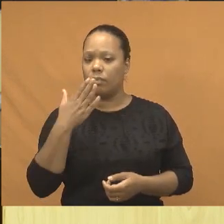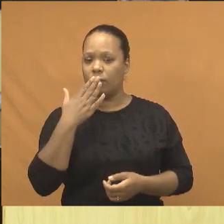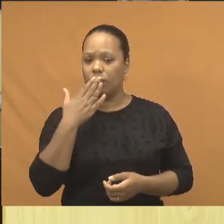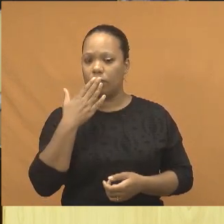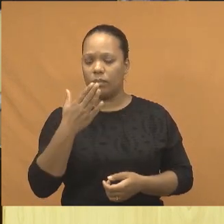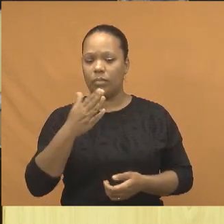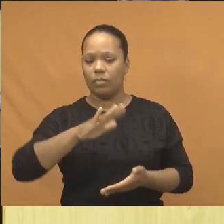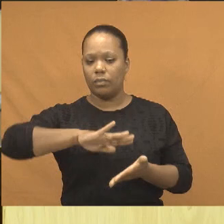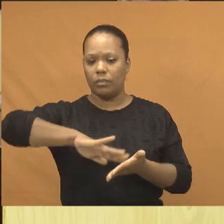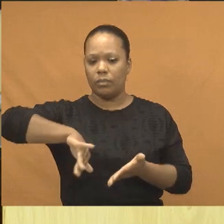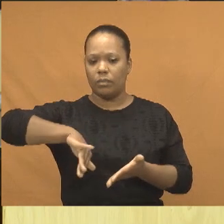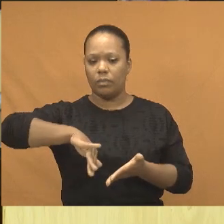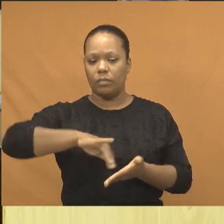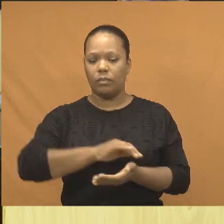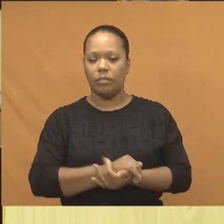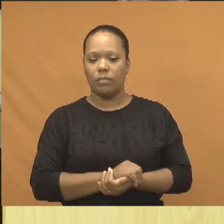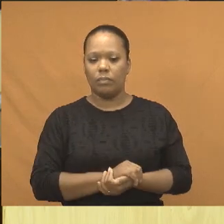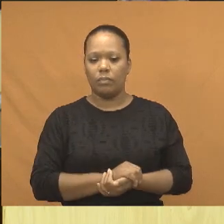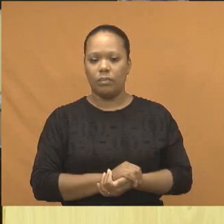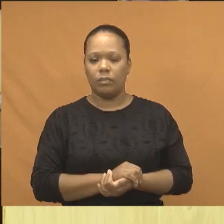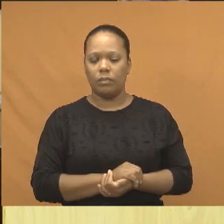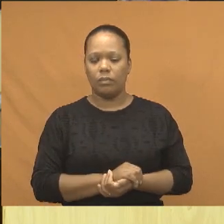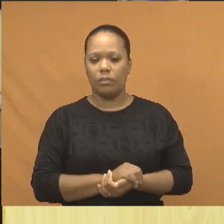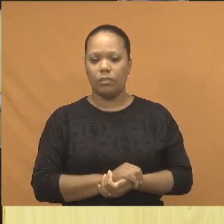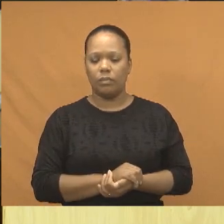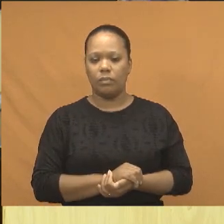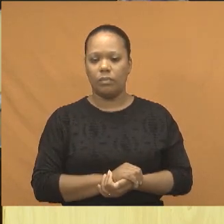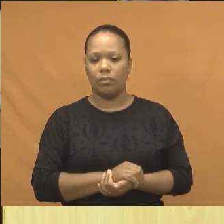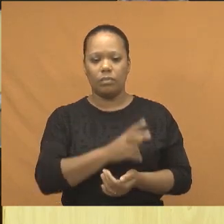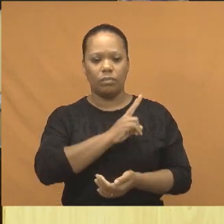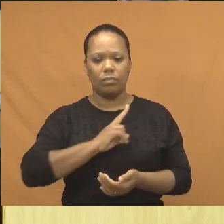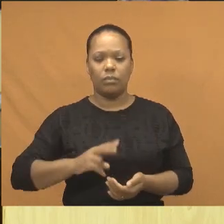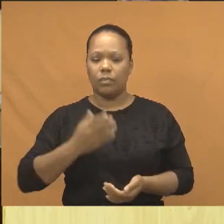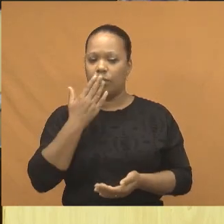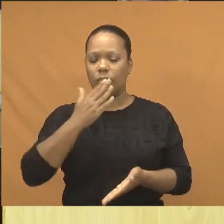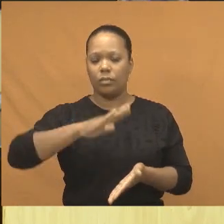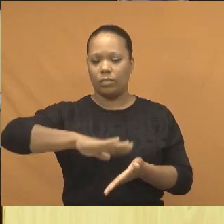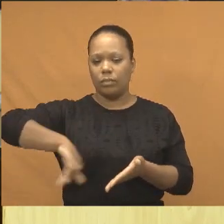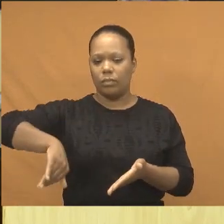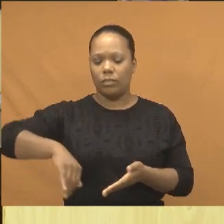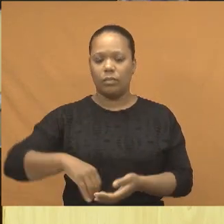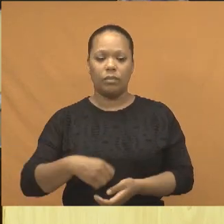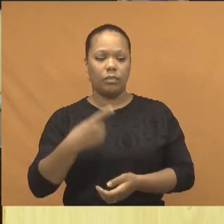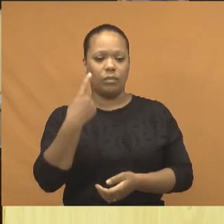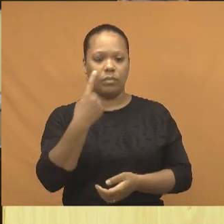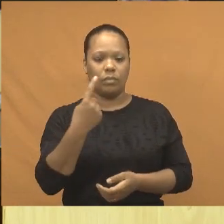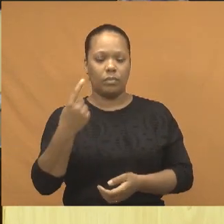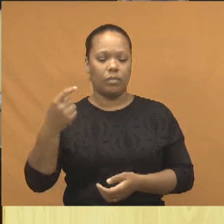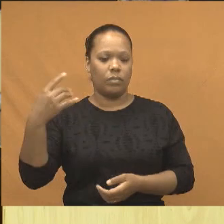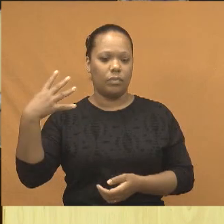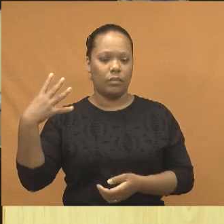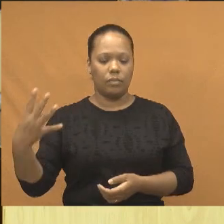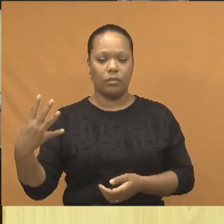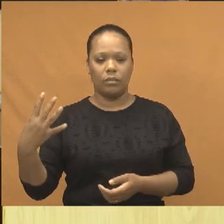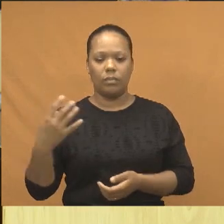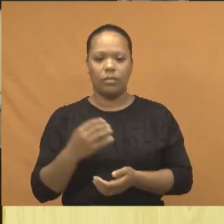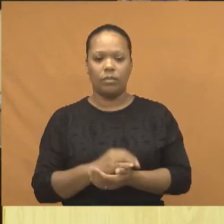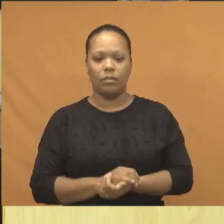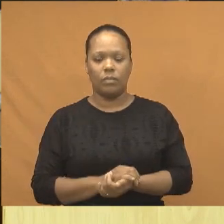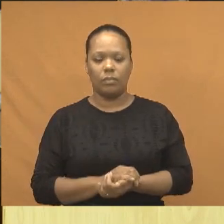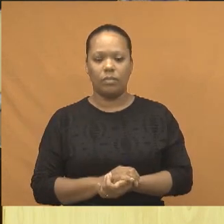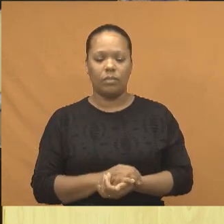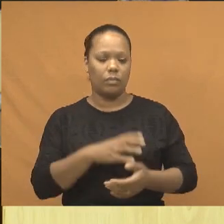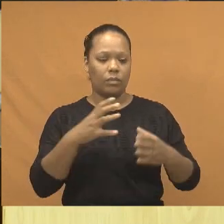foi solicitado a retirada, né, pelo próprio vereador. Pedido de informação número 114. Considerando que a área